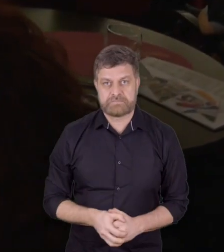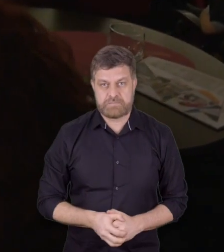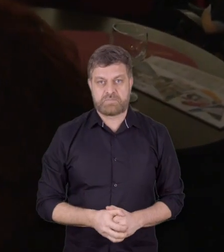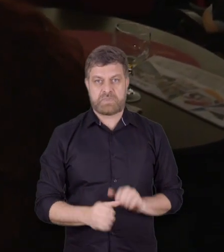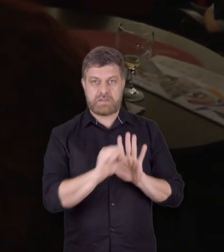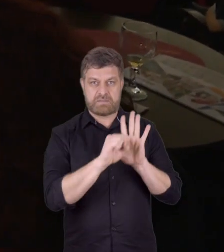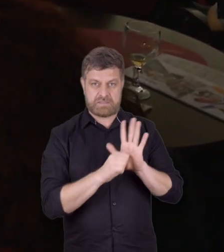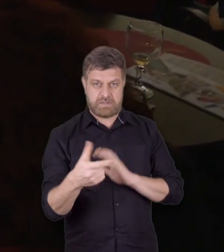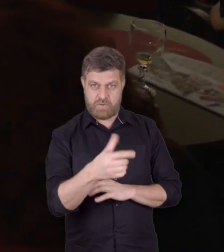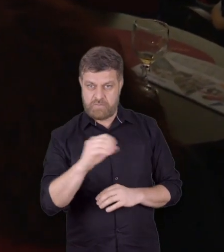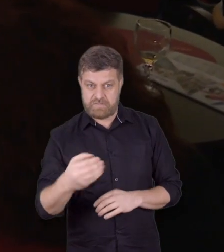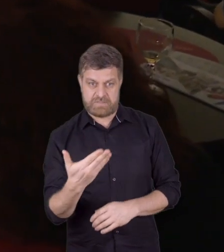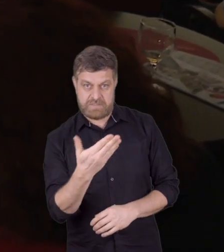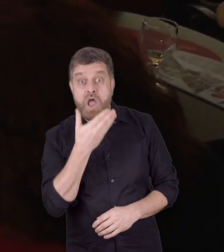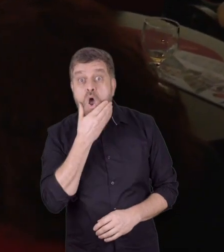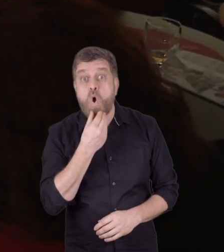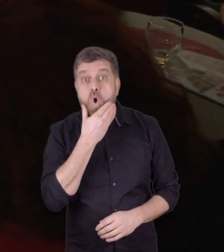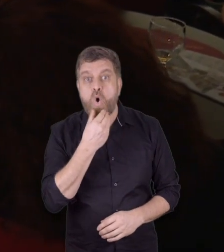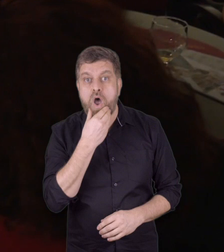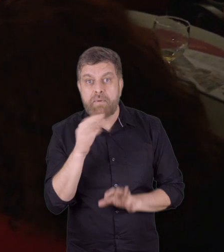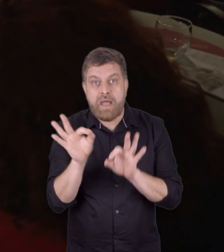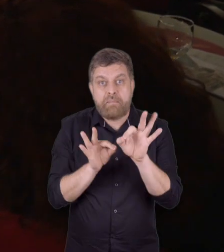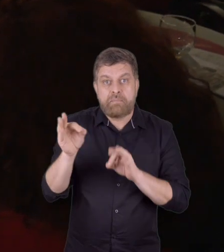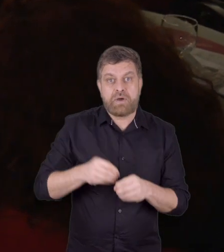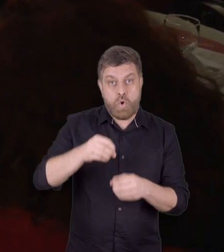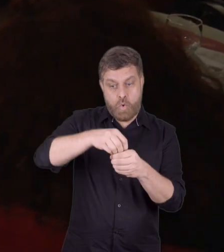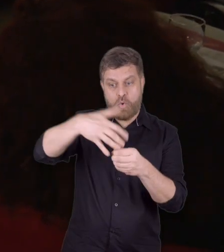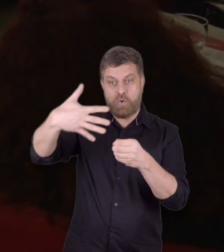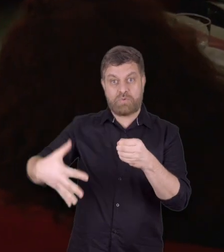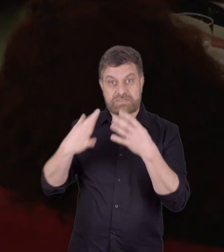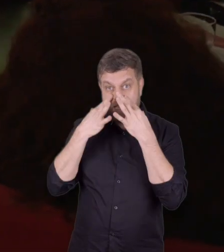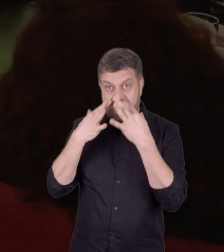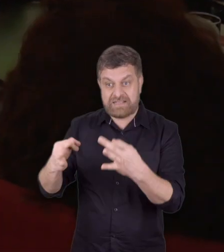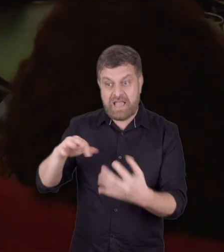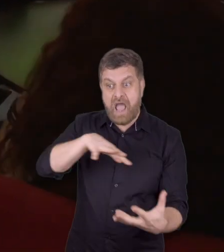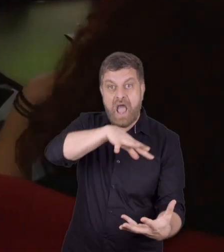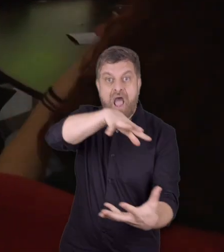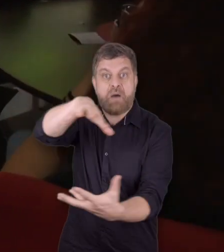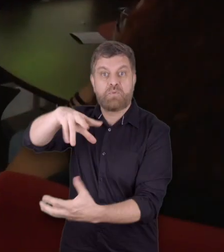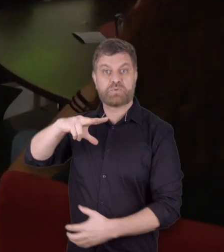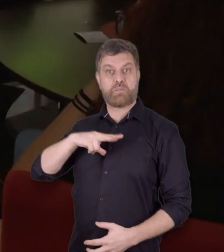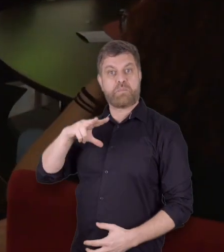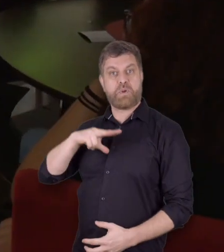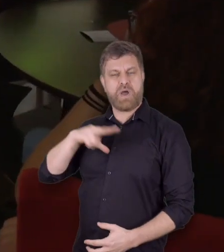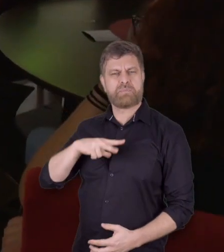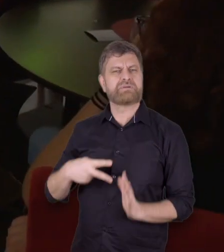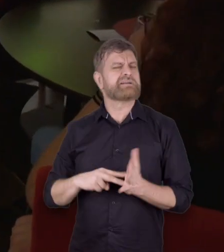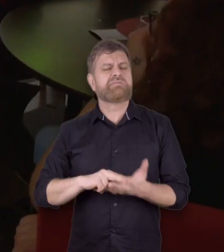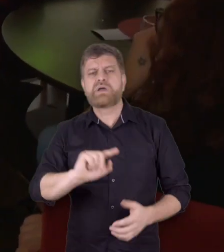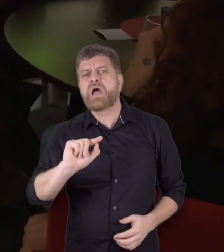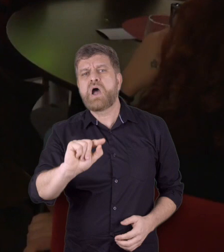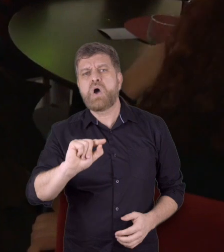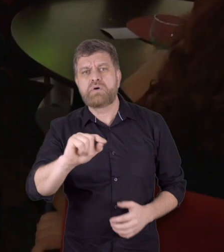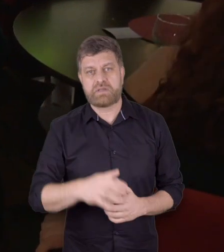biólogo chamado Jacob von Exkiel elaborou um conceito muito interessante, que é o conceito de mundo próprio. E o mundo próprio